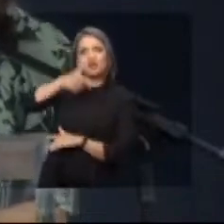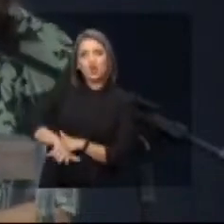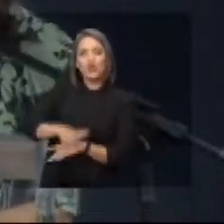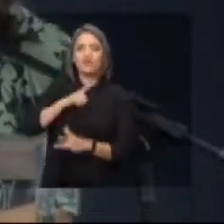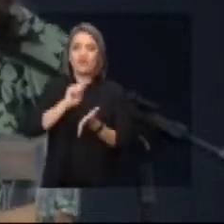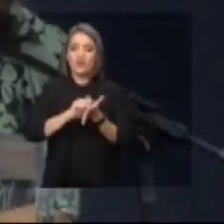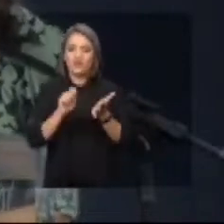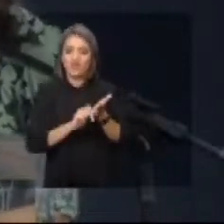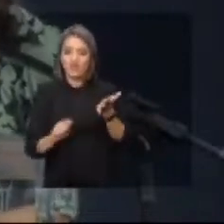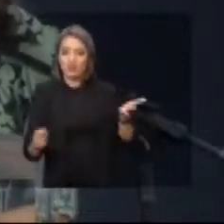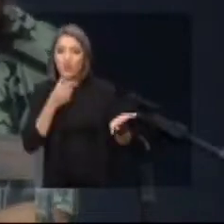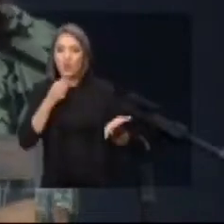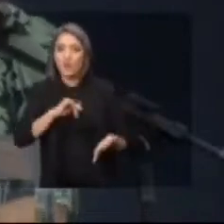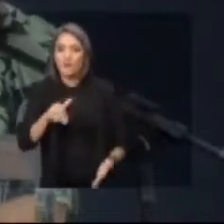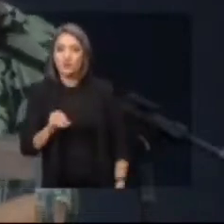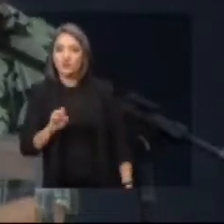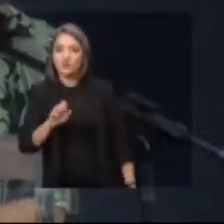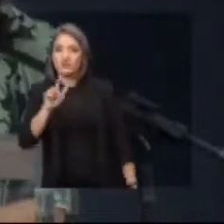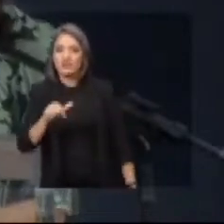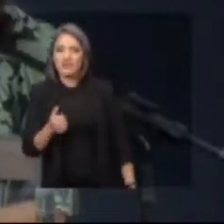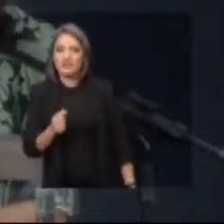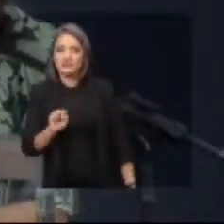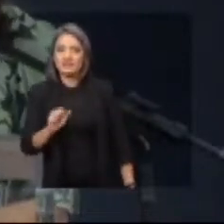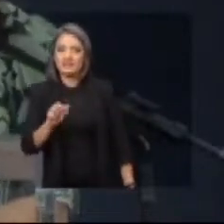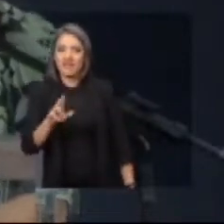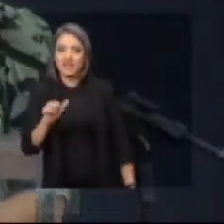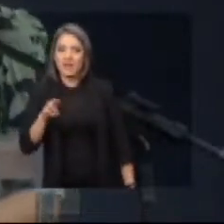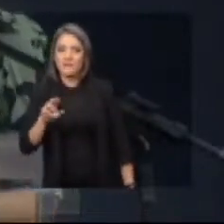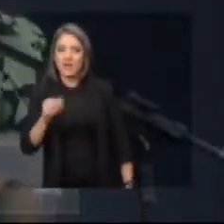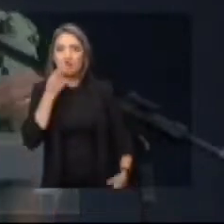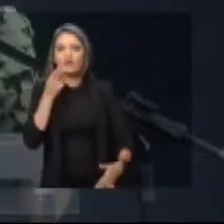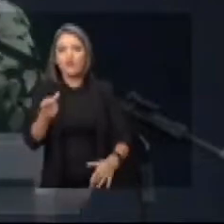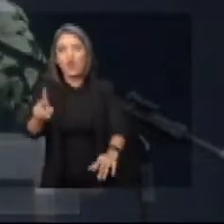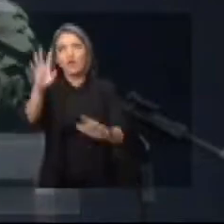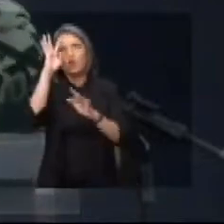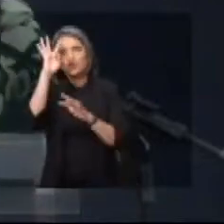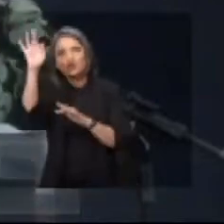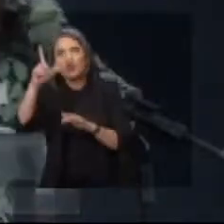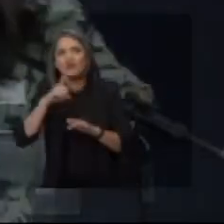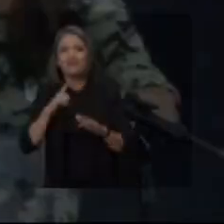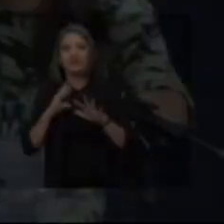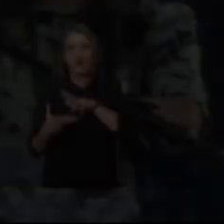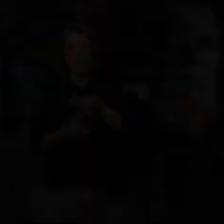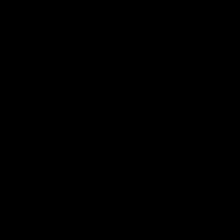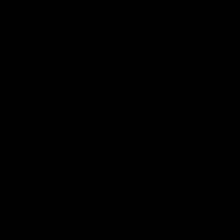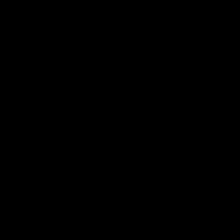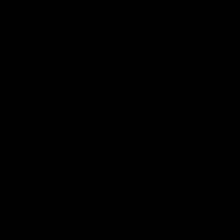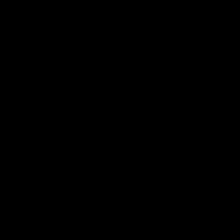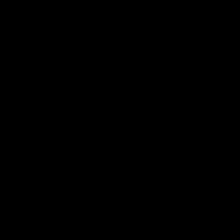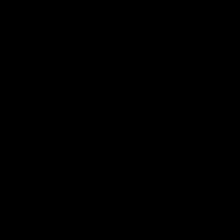escritor agora Centenário José Saramago são sonhos que mantém o mundo em sua órbita muito obrigada